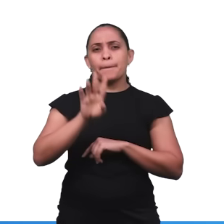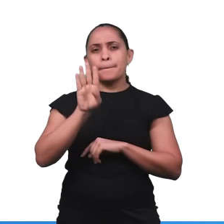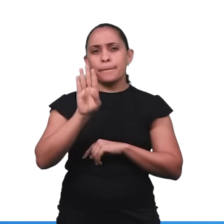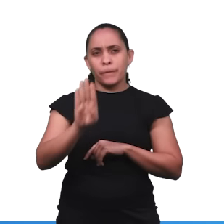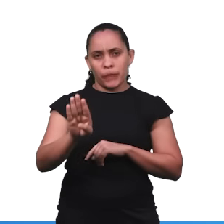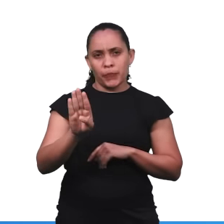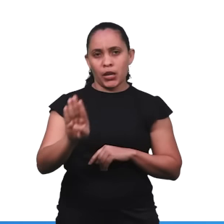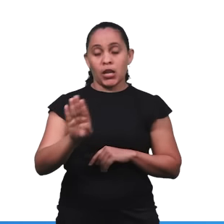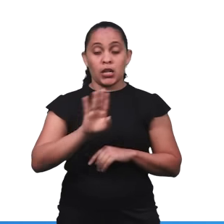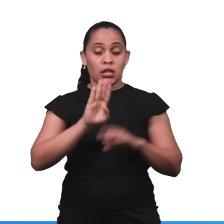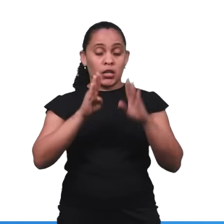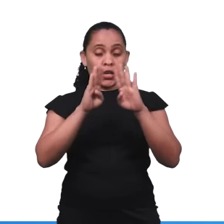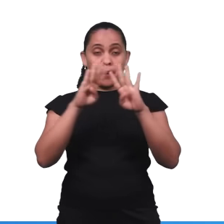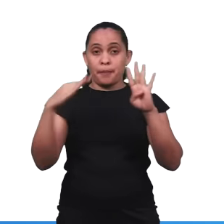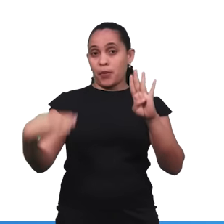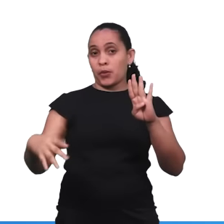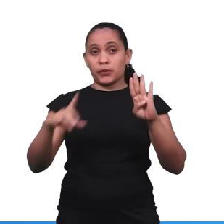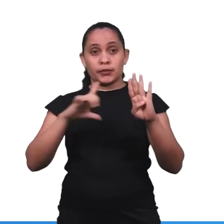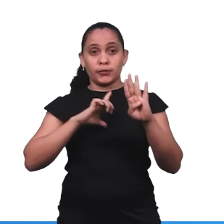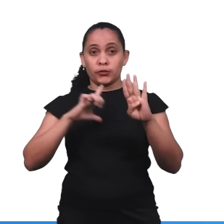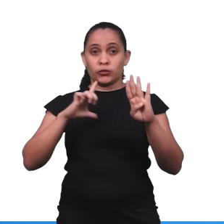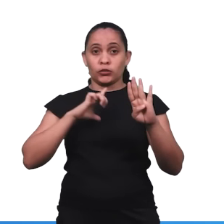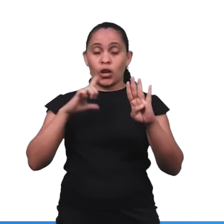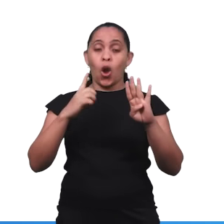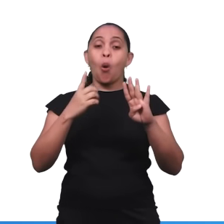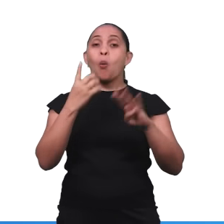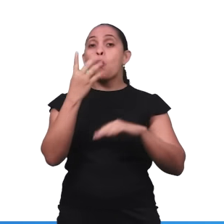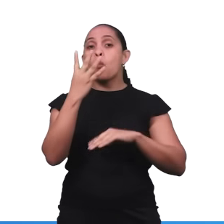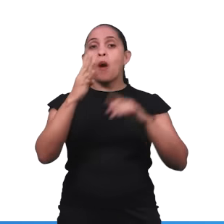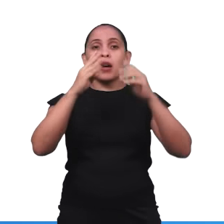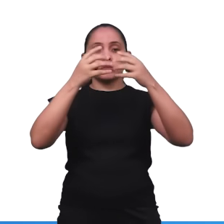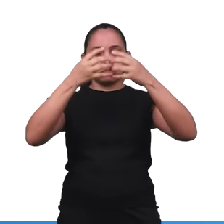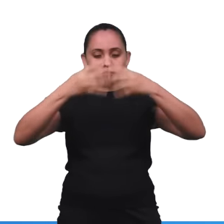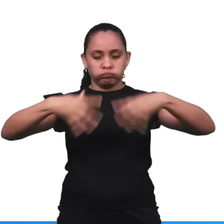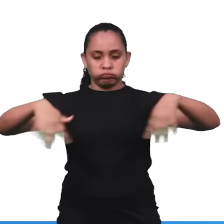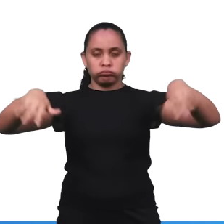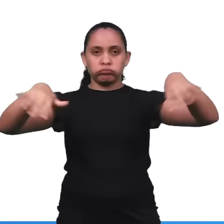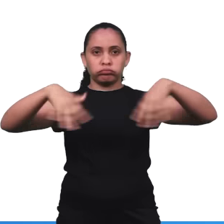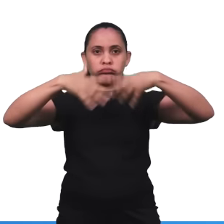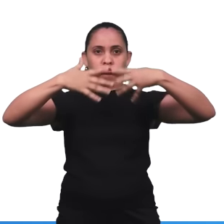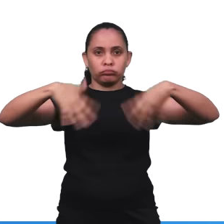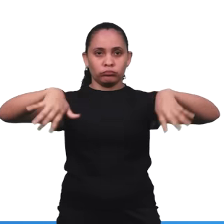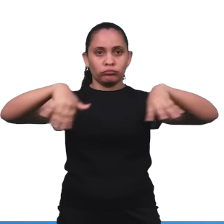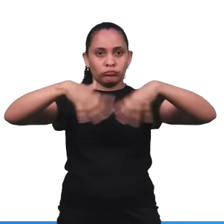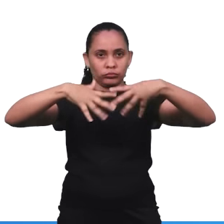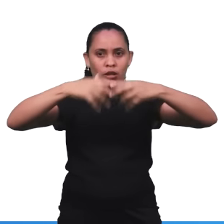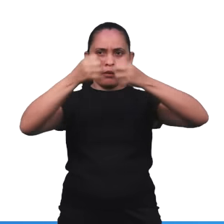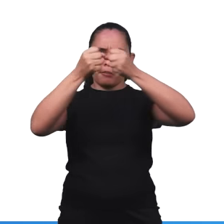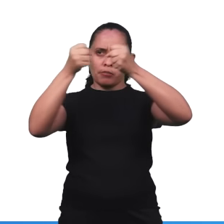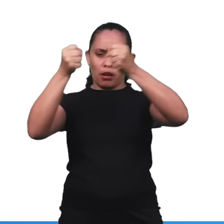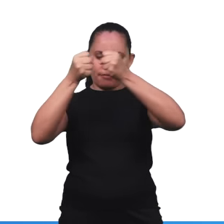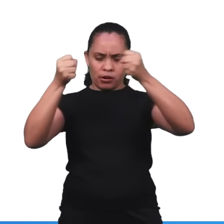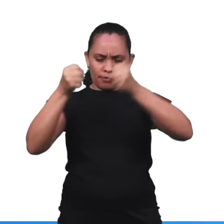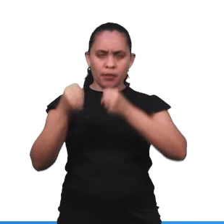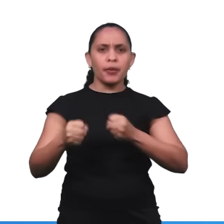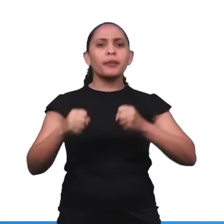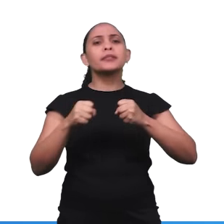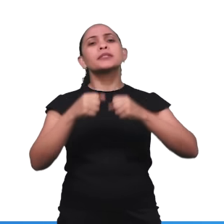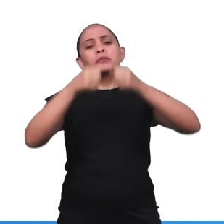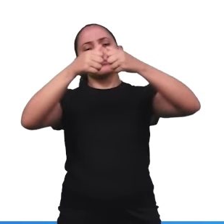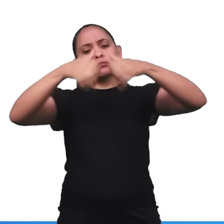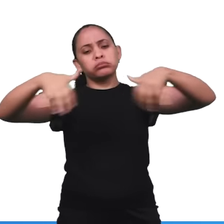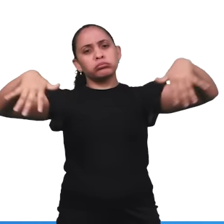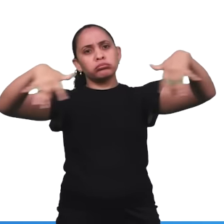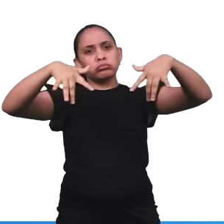é que aquela porta, ela possuía a cortina, né, que abria, que compunha aquela porta, ou